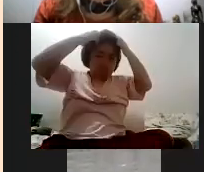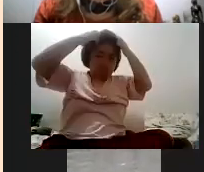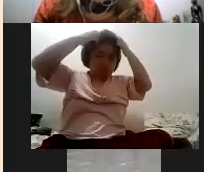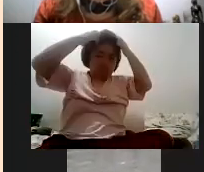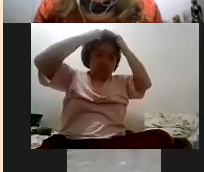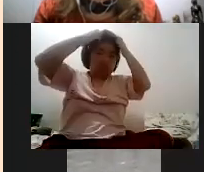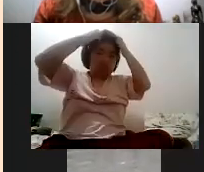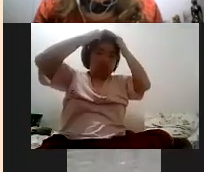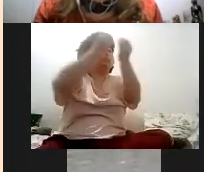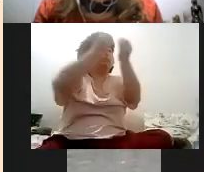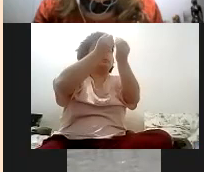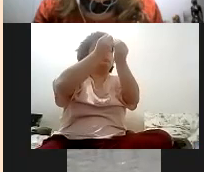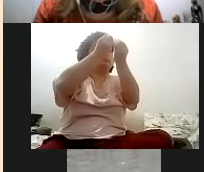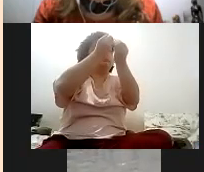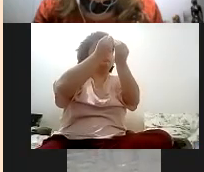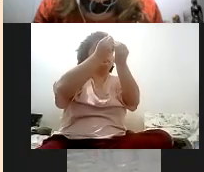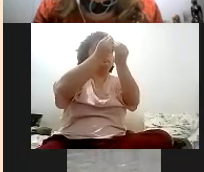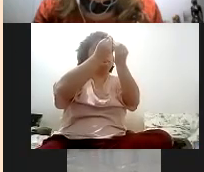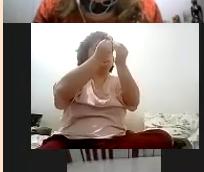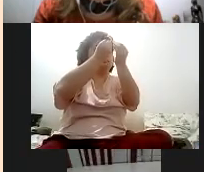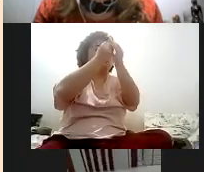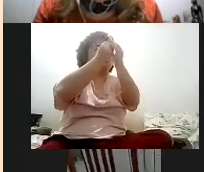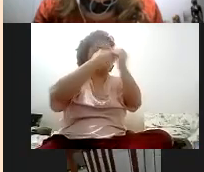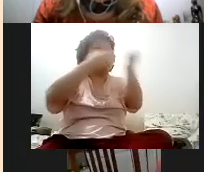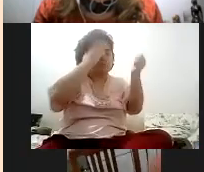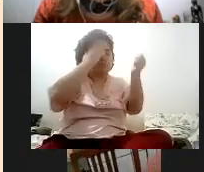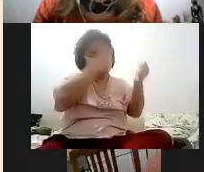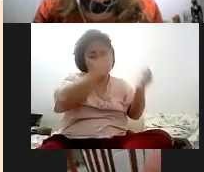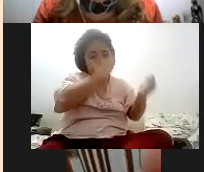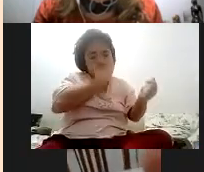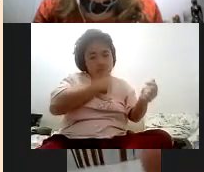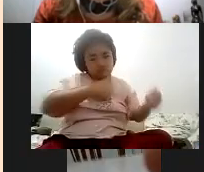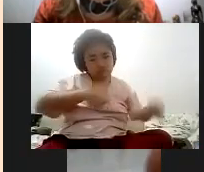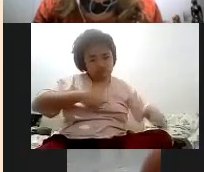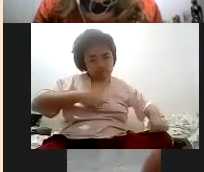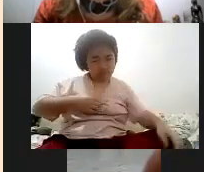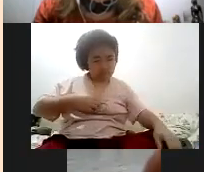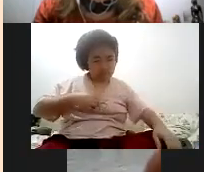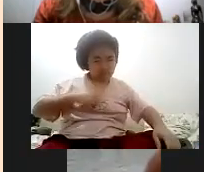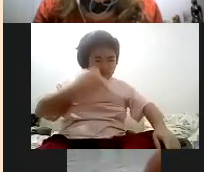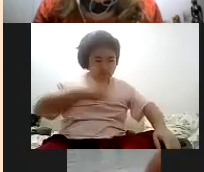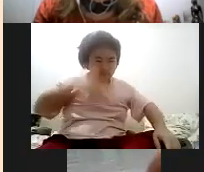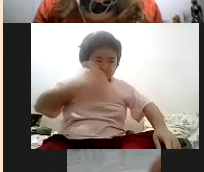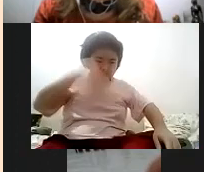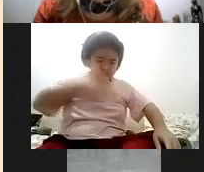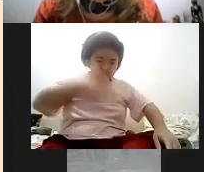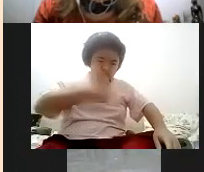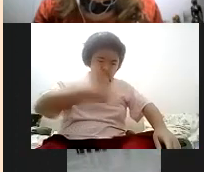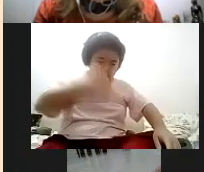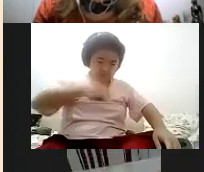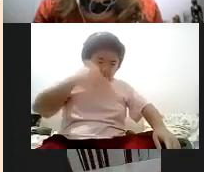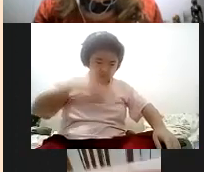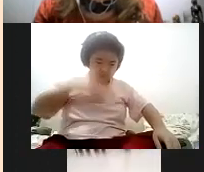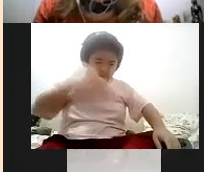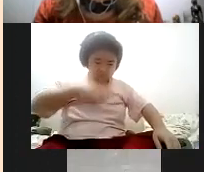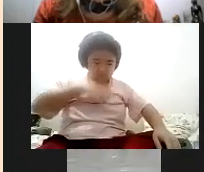na verdade, hoje no meu consultório, famílias com crianças e adolescentes de diferentes idades e que